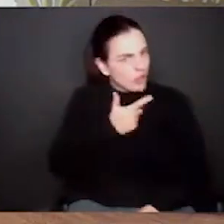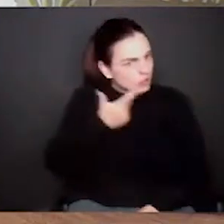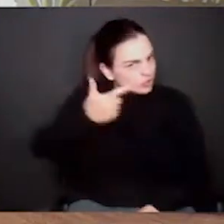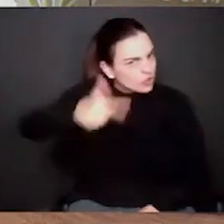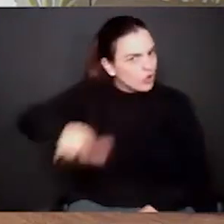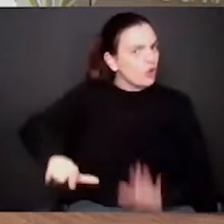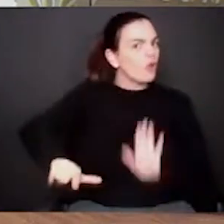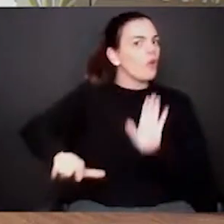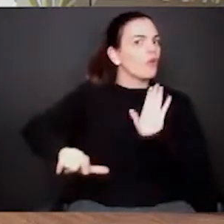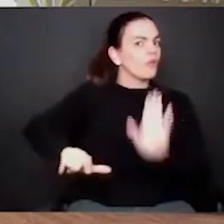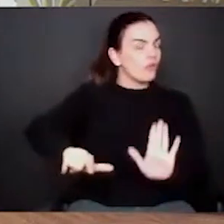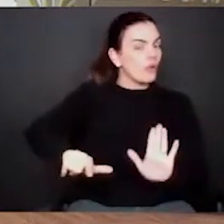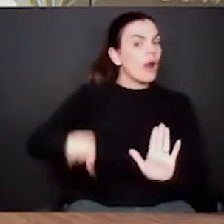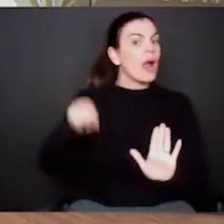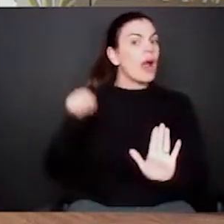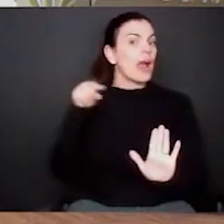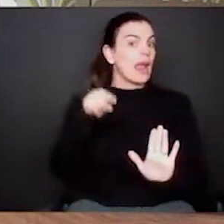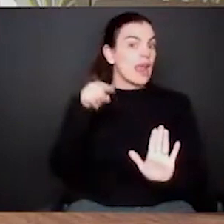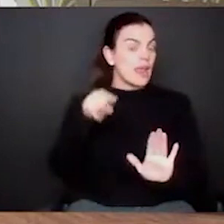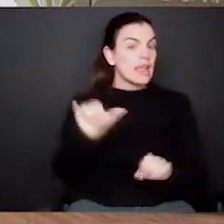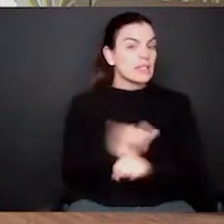Essa medida de contenção